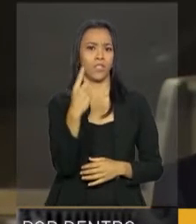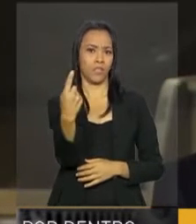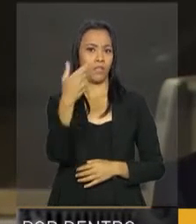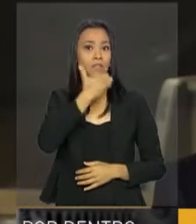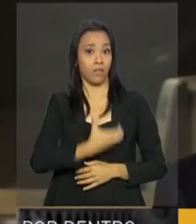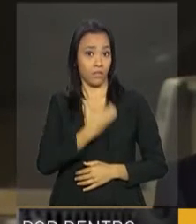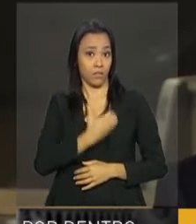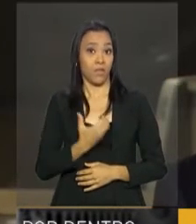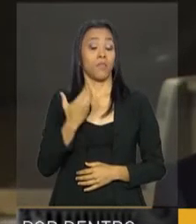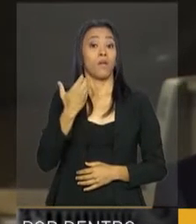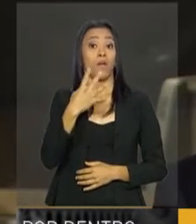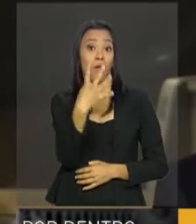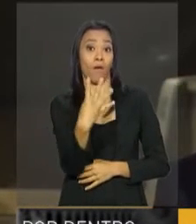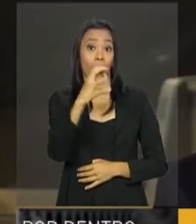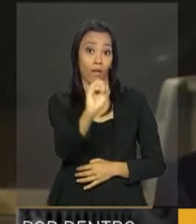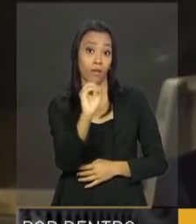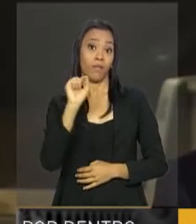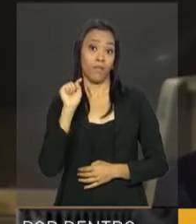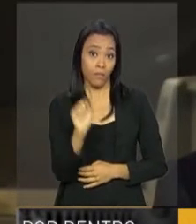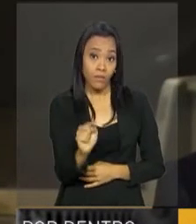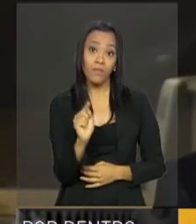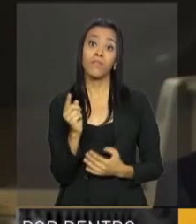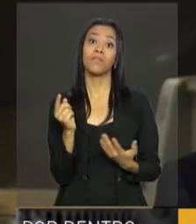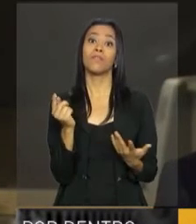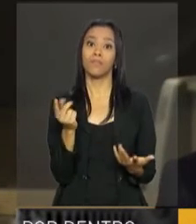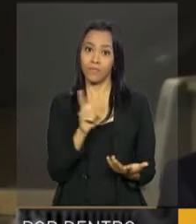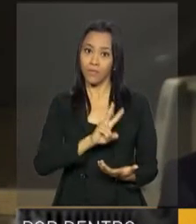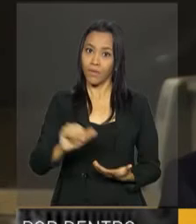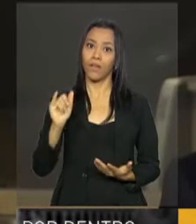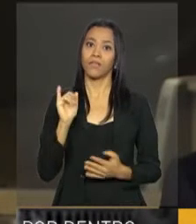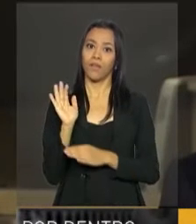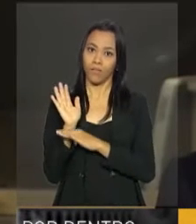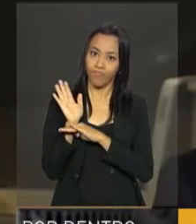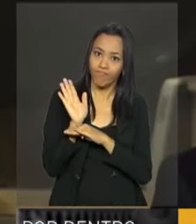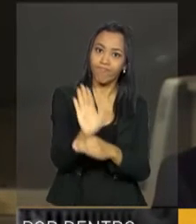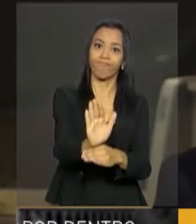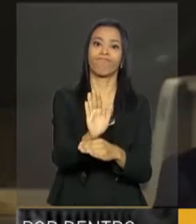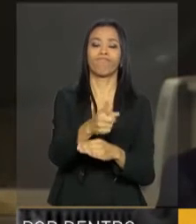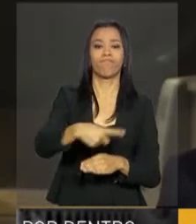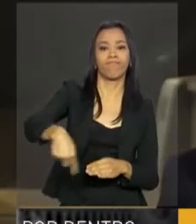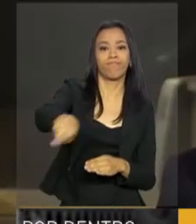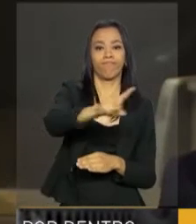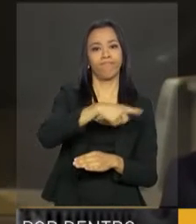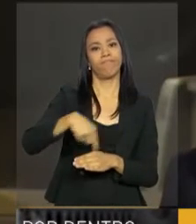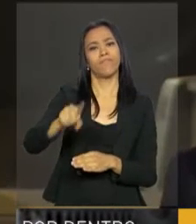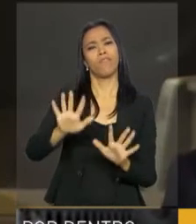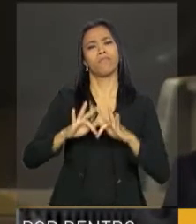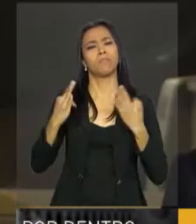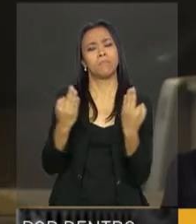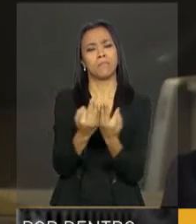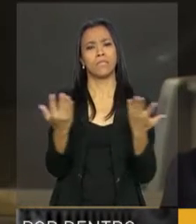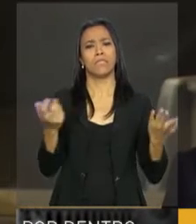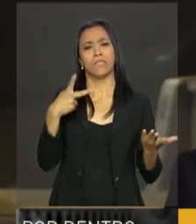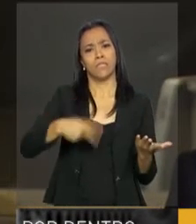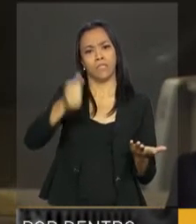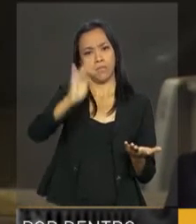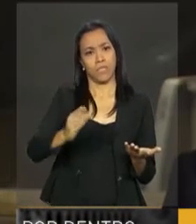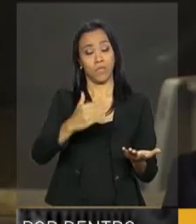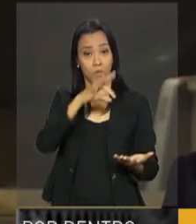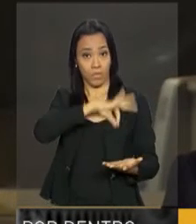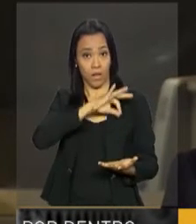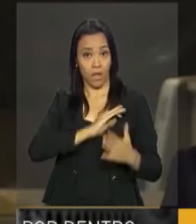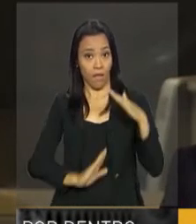serão 40 mil unidades atendidas. Nós vamos permitir que sejam atendidas famílias de brasileiros com renda de